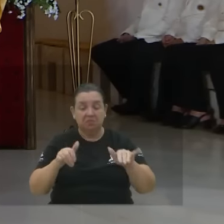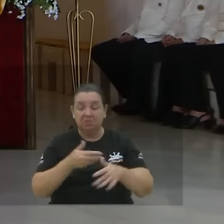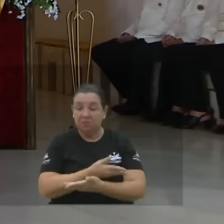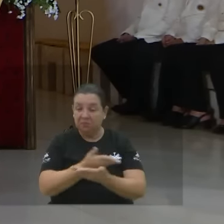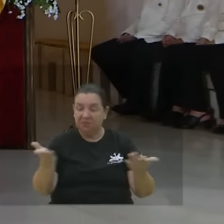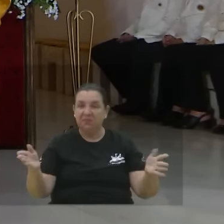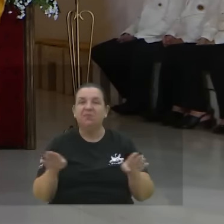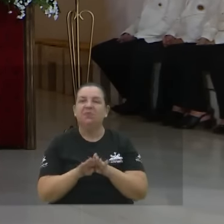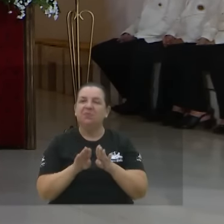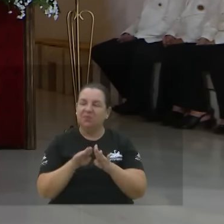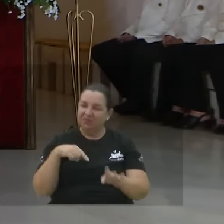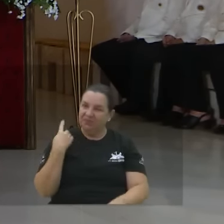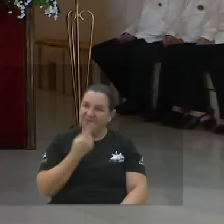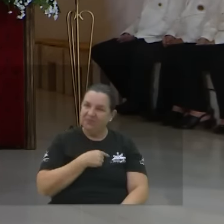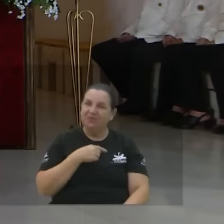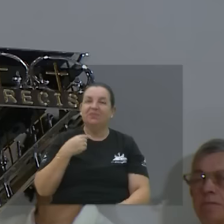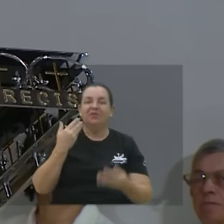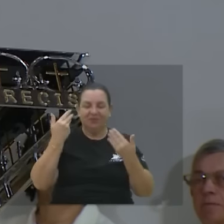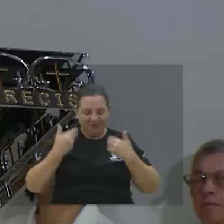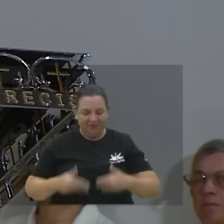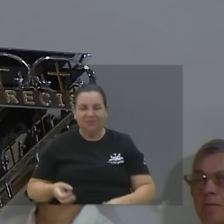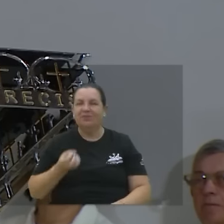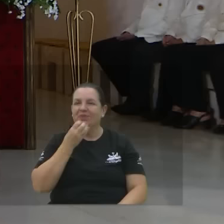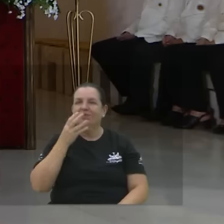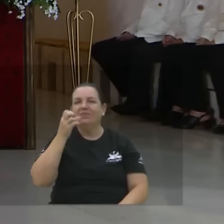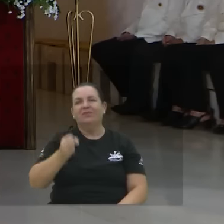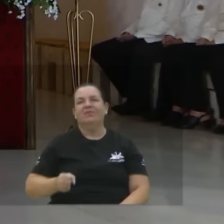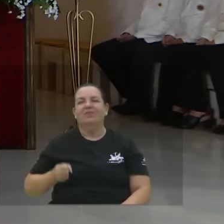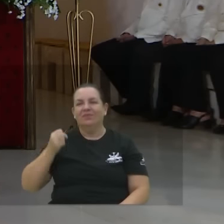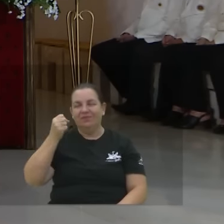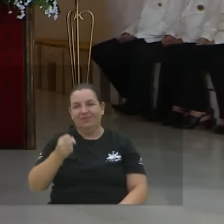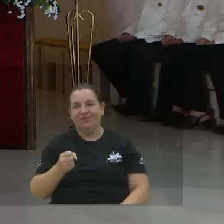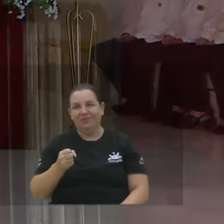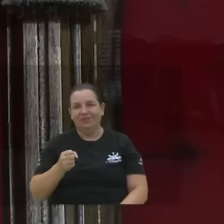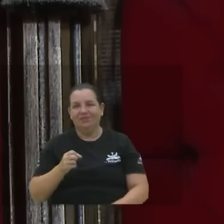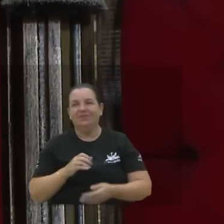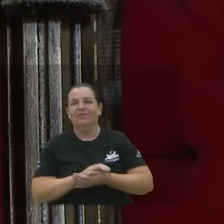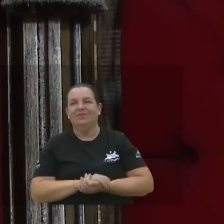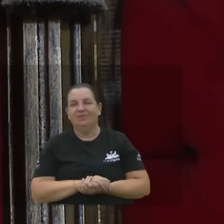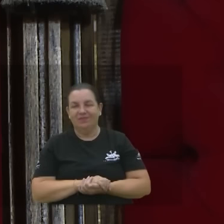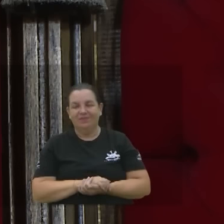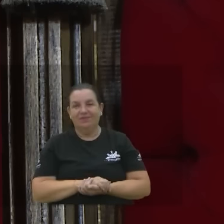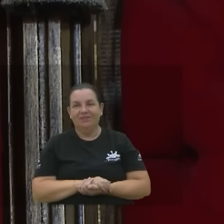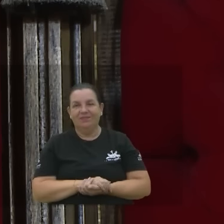nós: eu sou o bom pastor.